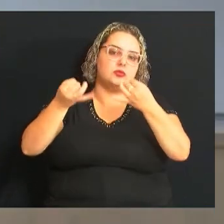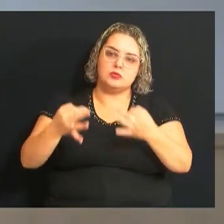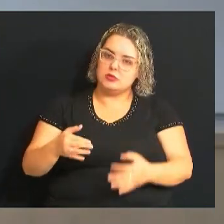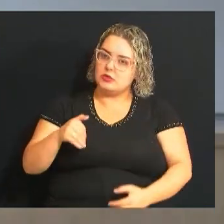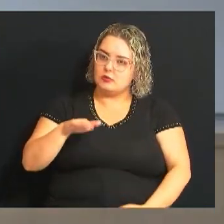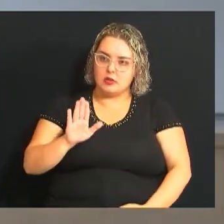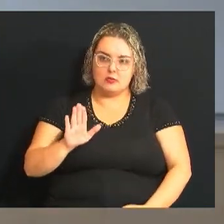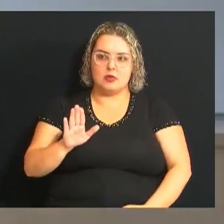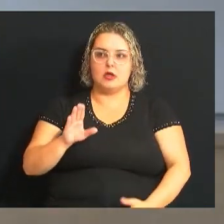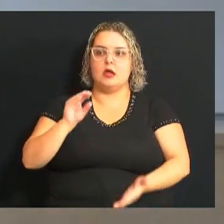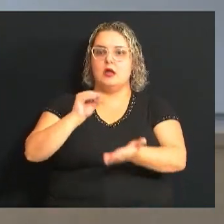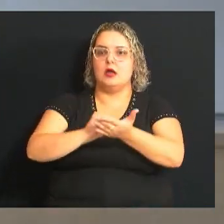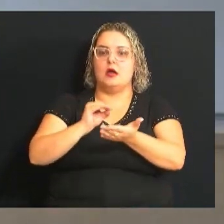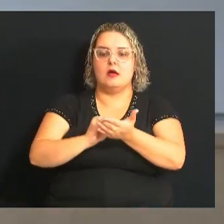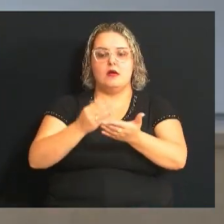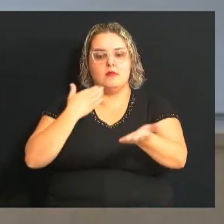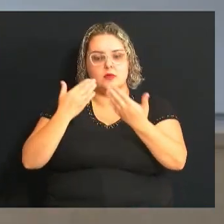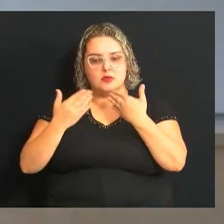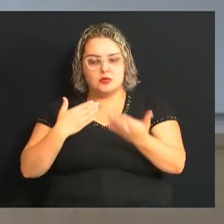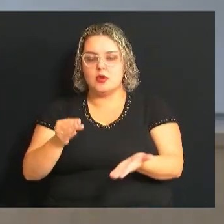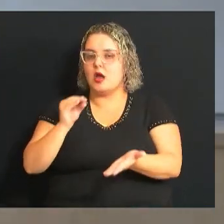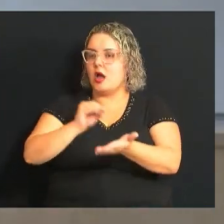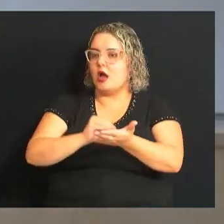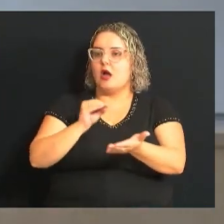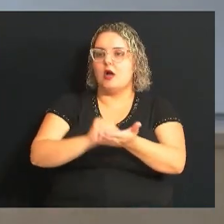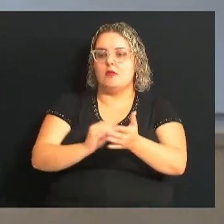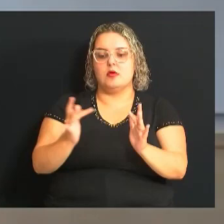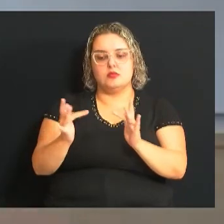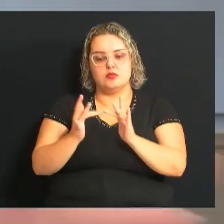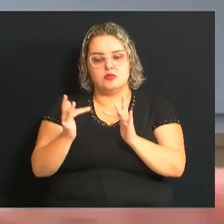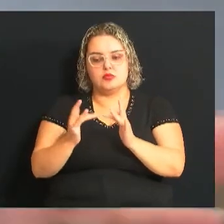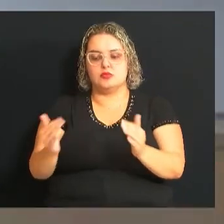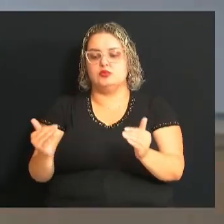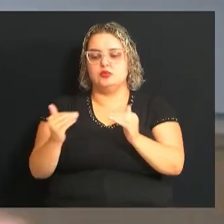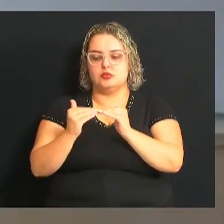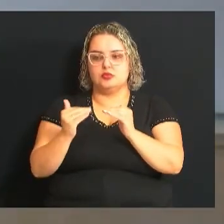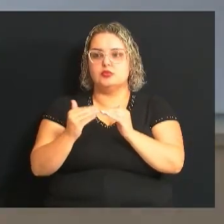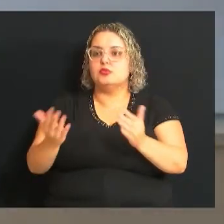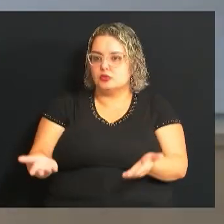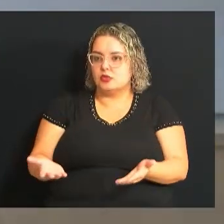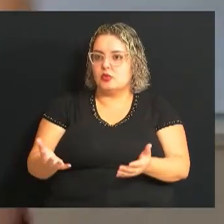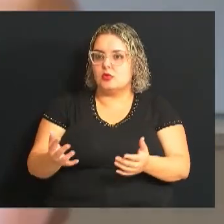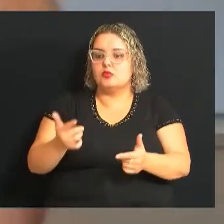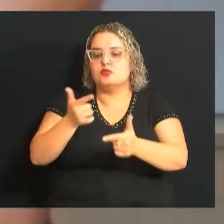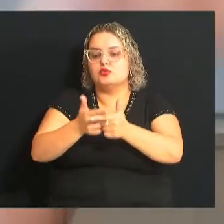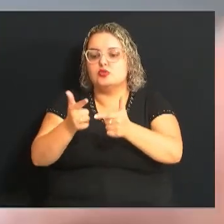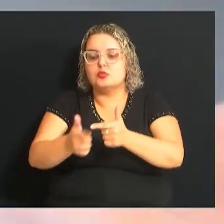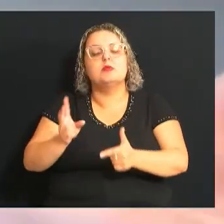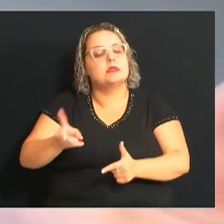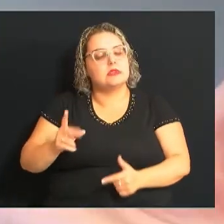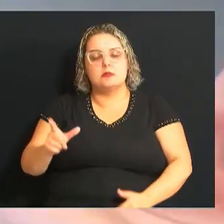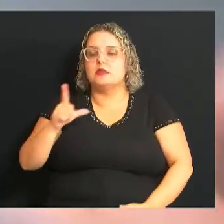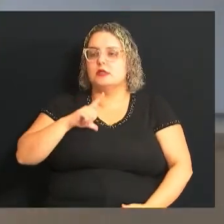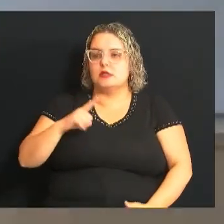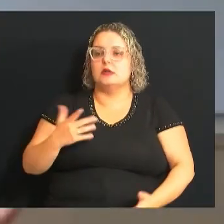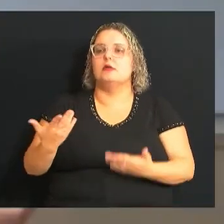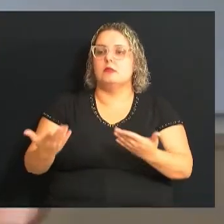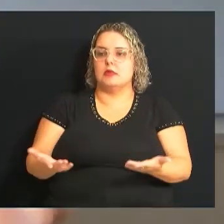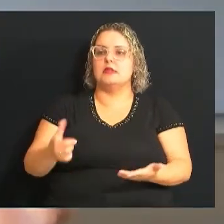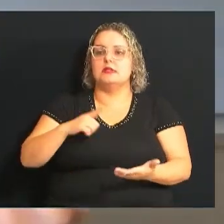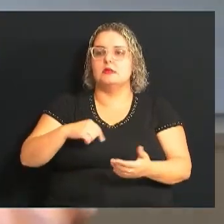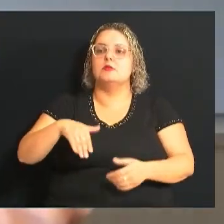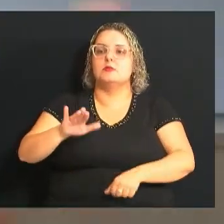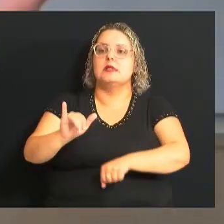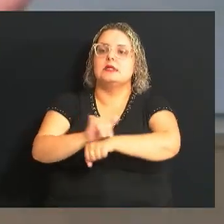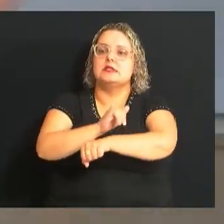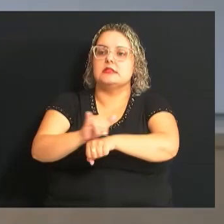a falta de diálogo, a falta de consenso e os conflitos. Os conflitos sempre vão haver, só que a gente tem mais mecanismos de resolução. Por isso que não